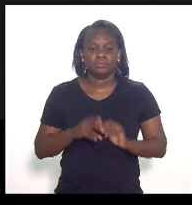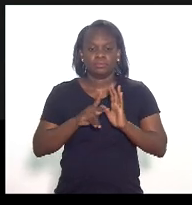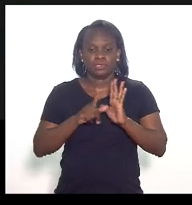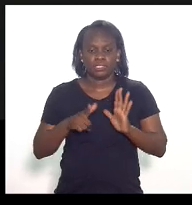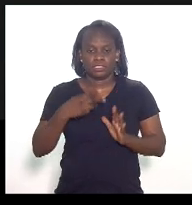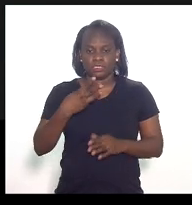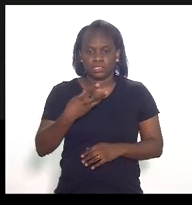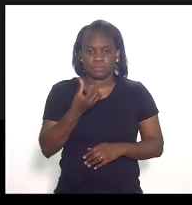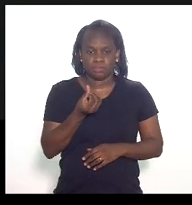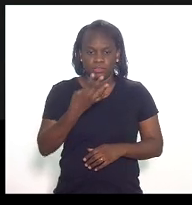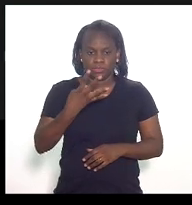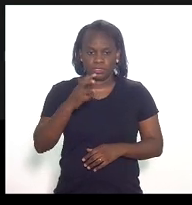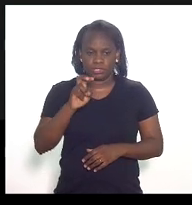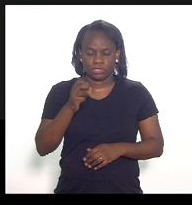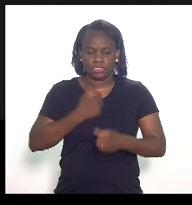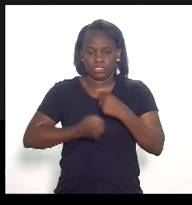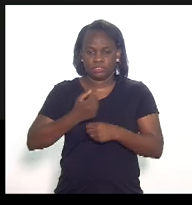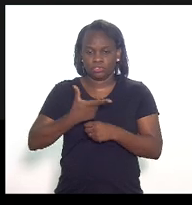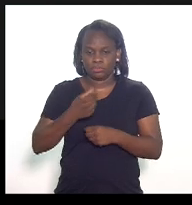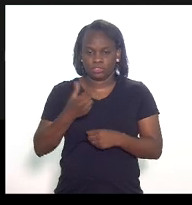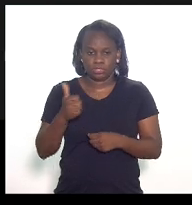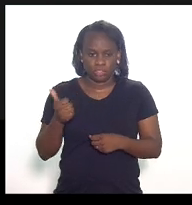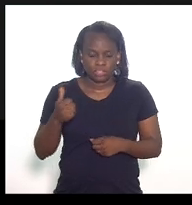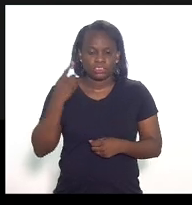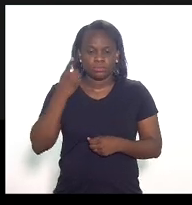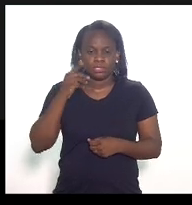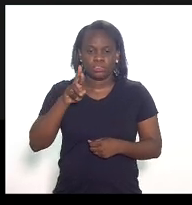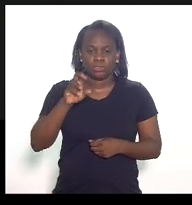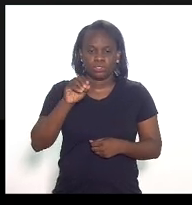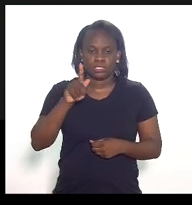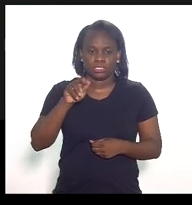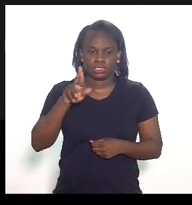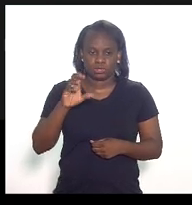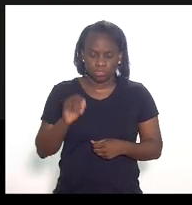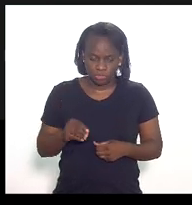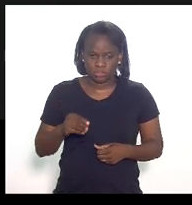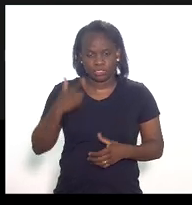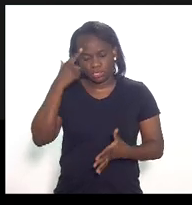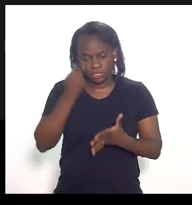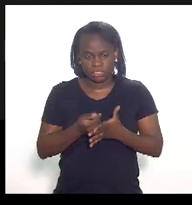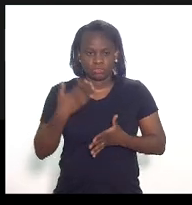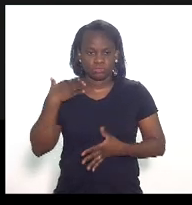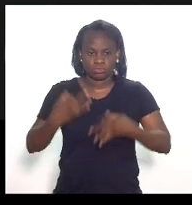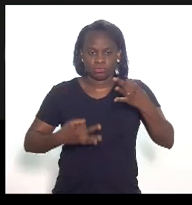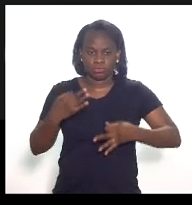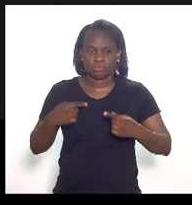lei 3645-2011, autoria do deputado Rodrigo Amorim, parecer pela juridicidade.